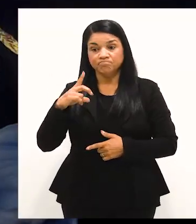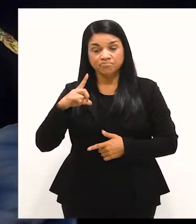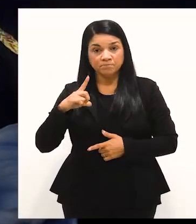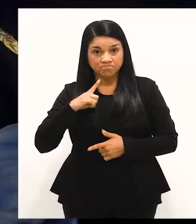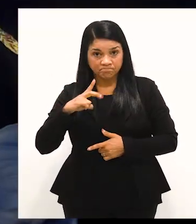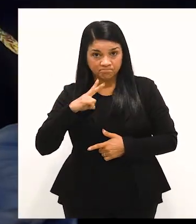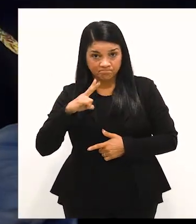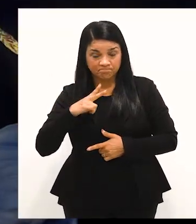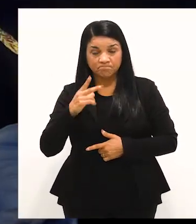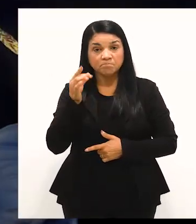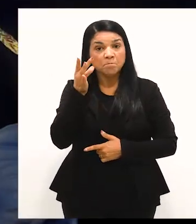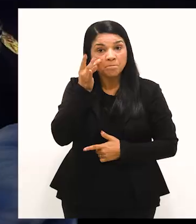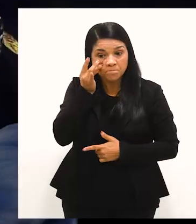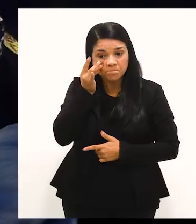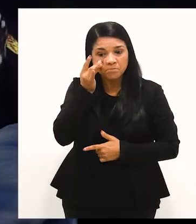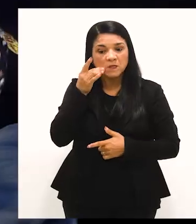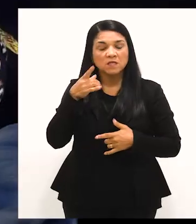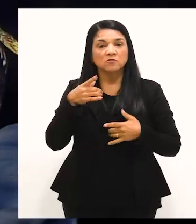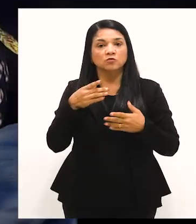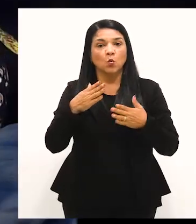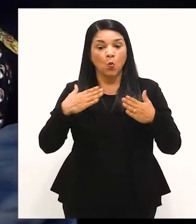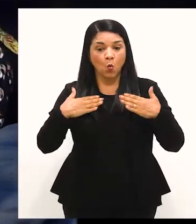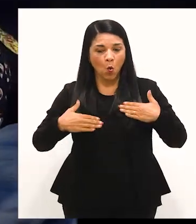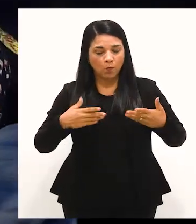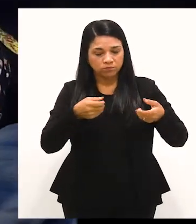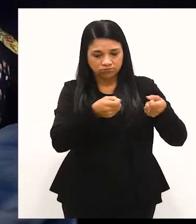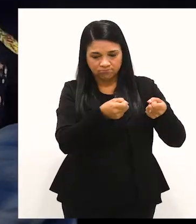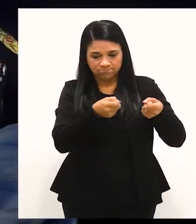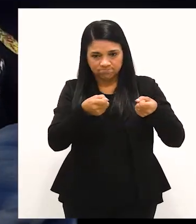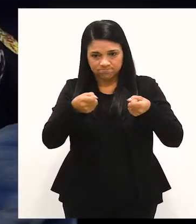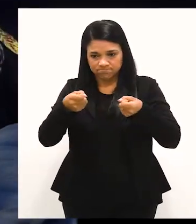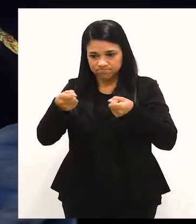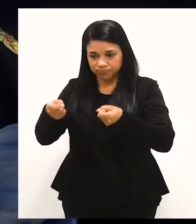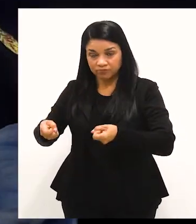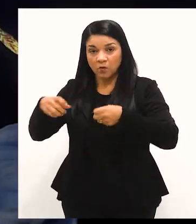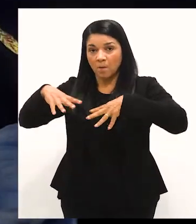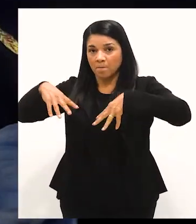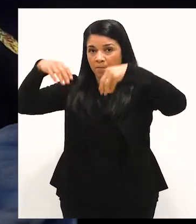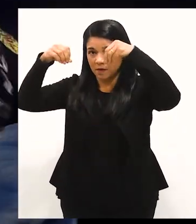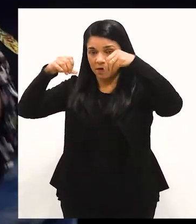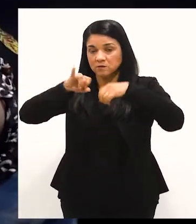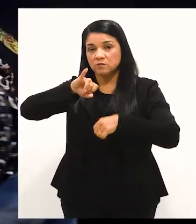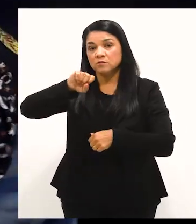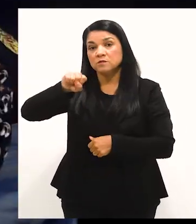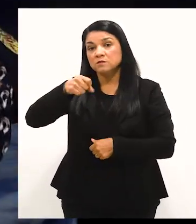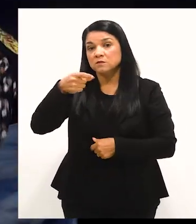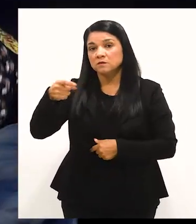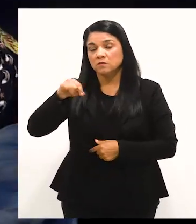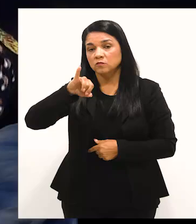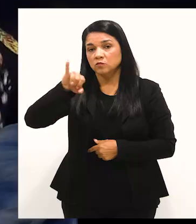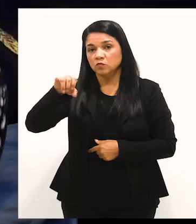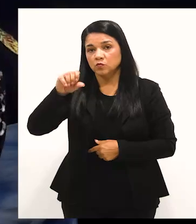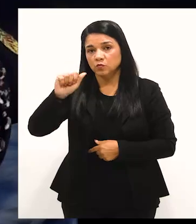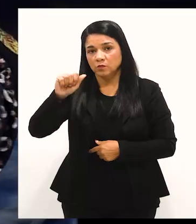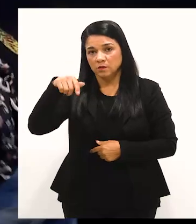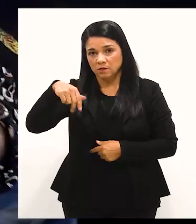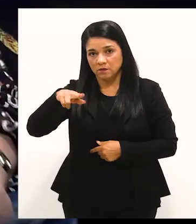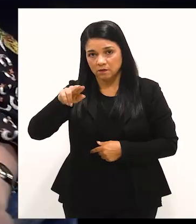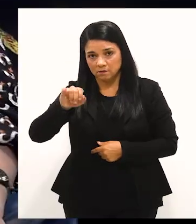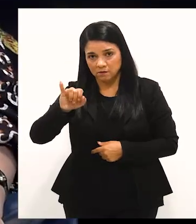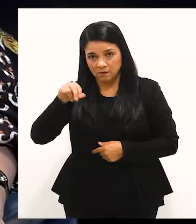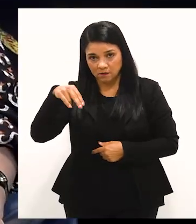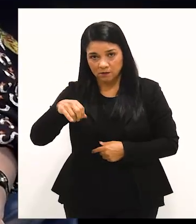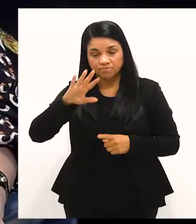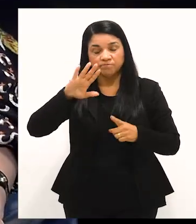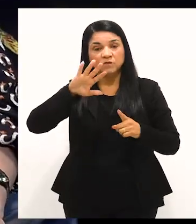lá, retirou o corpo do padre Marcos, levou aqui para o Palácio São Joaquim e deu a ele